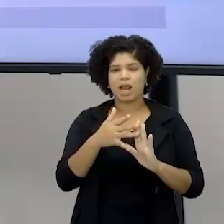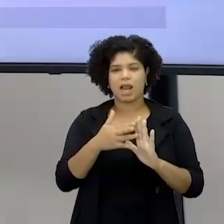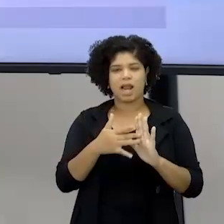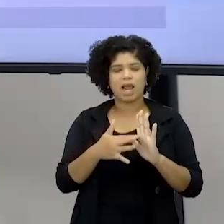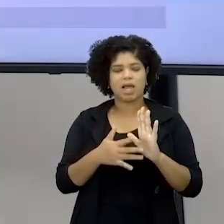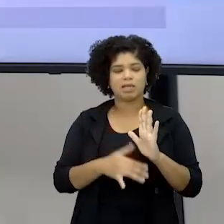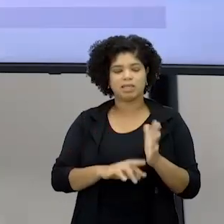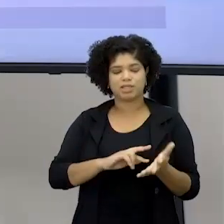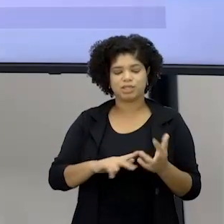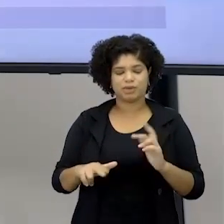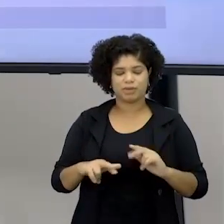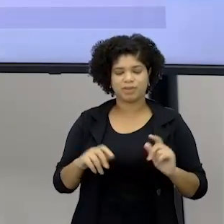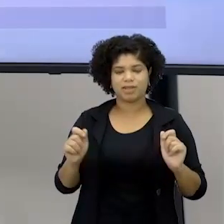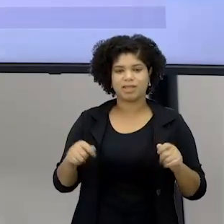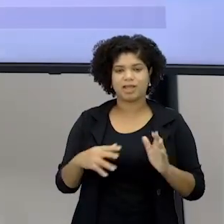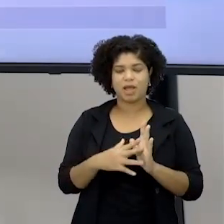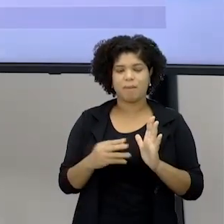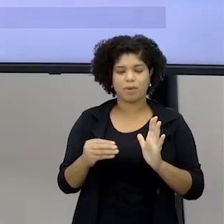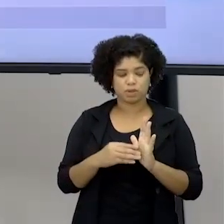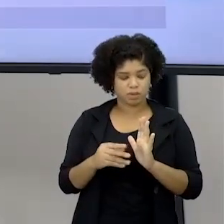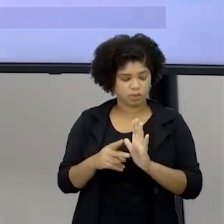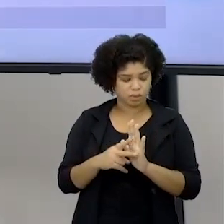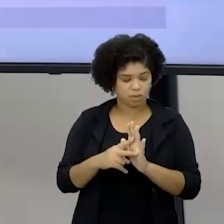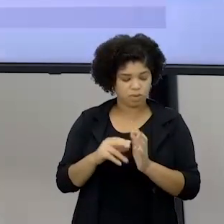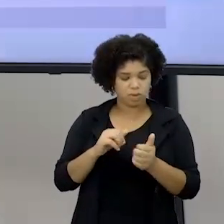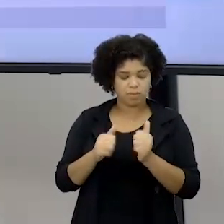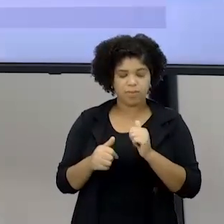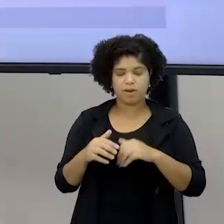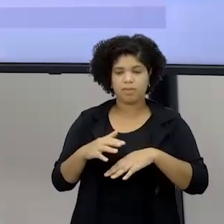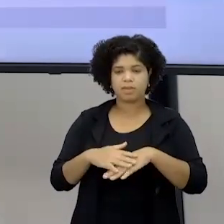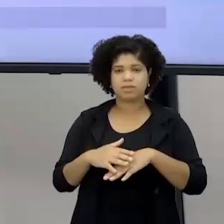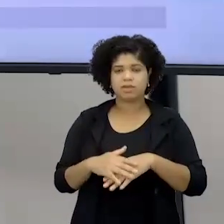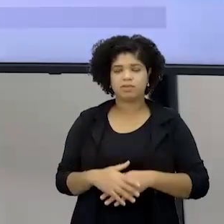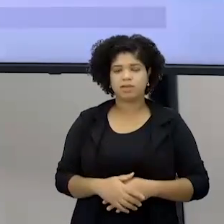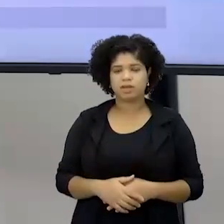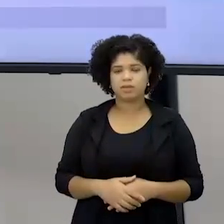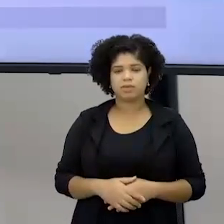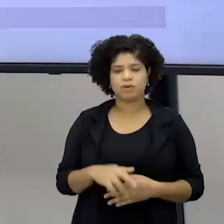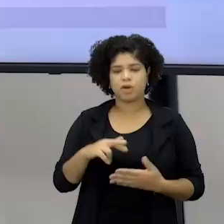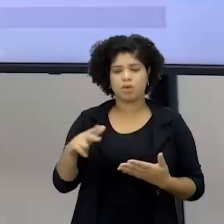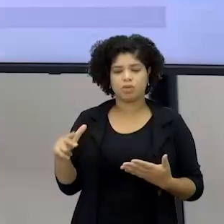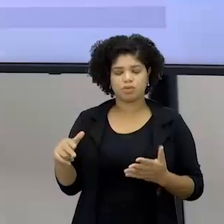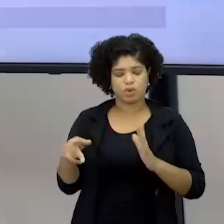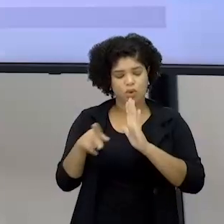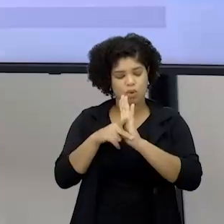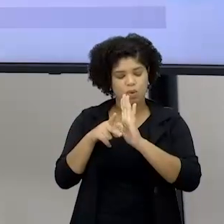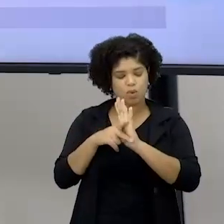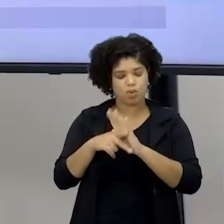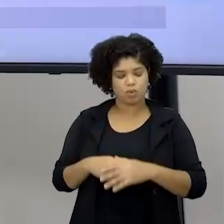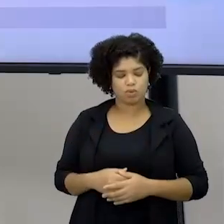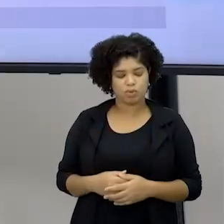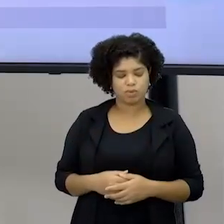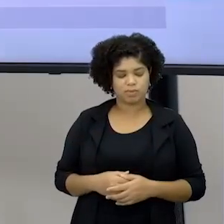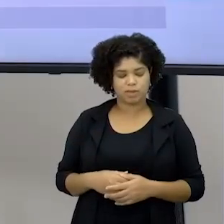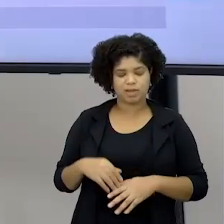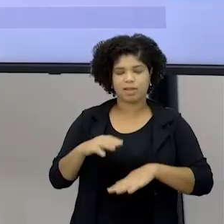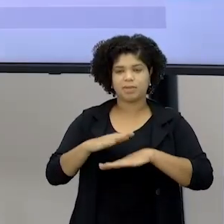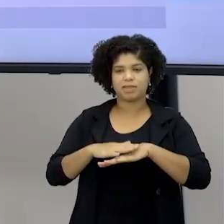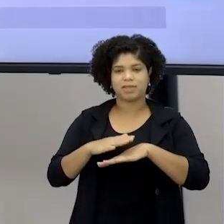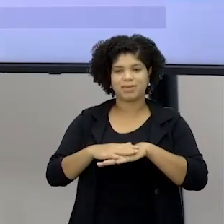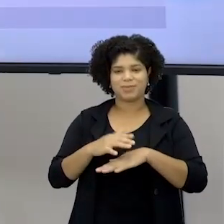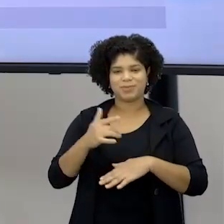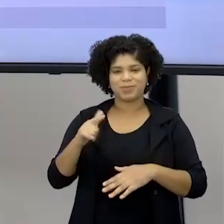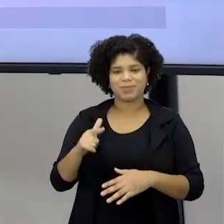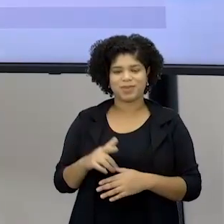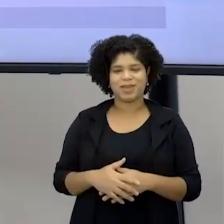bem grande aí de modalidades esportivas que vocês estudaram com essas questões norteadoras,